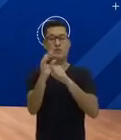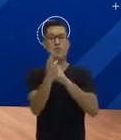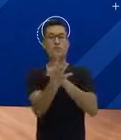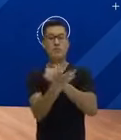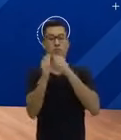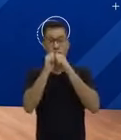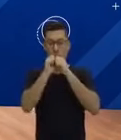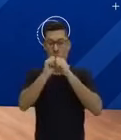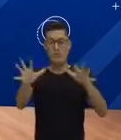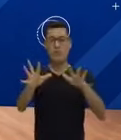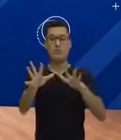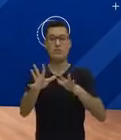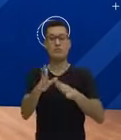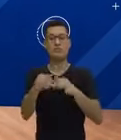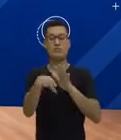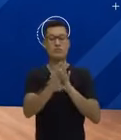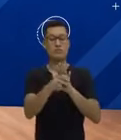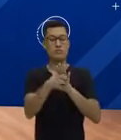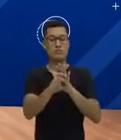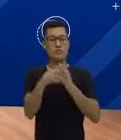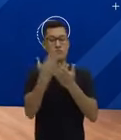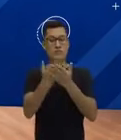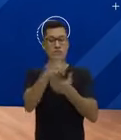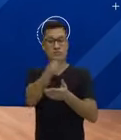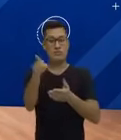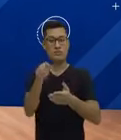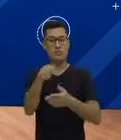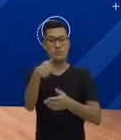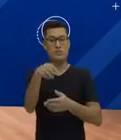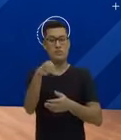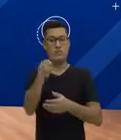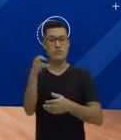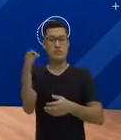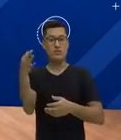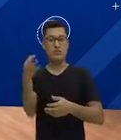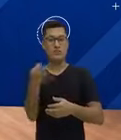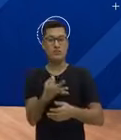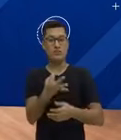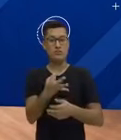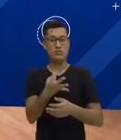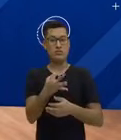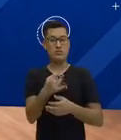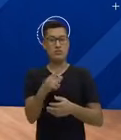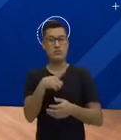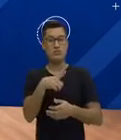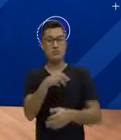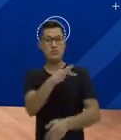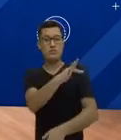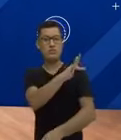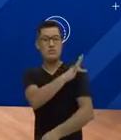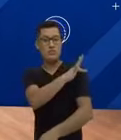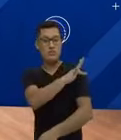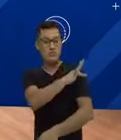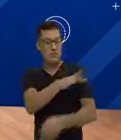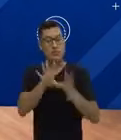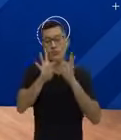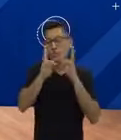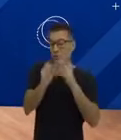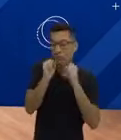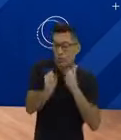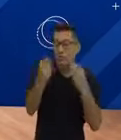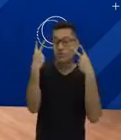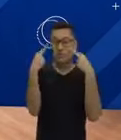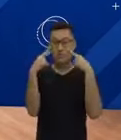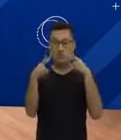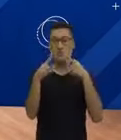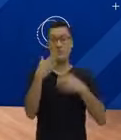senhores que o conteúdo do Enem, 70% a 75% vem do ensino fundamental. Então, todos poderão assistir. E eu